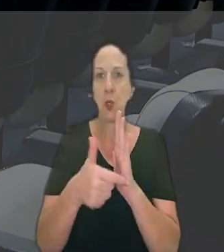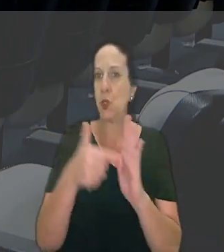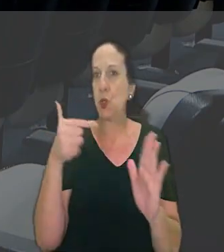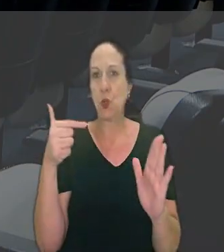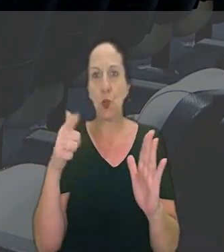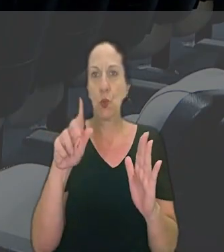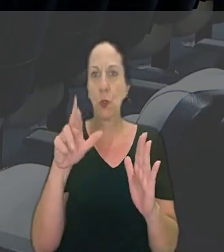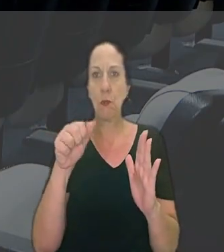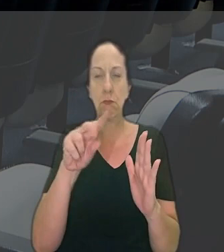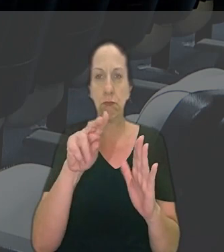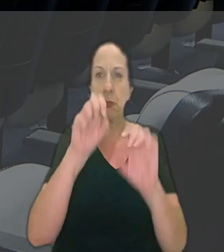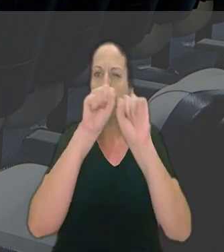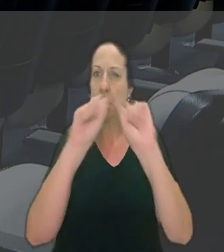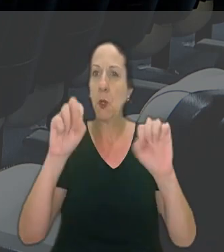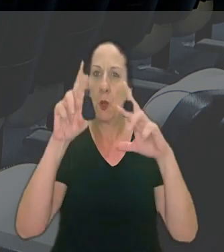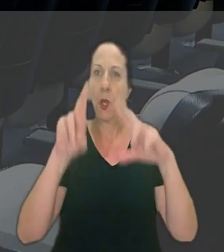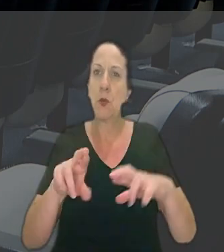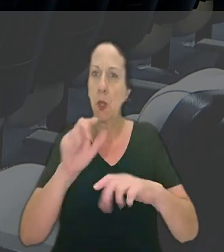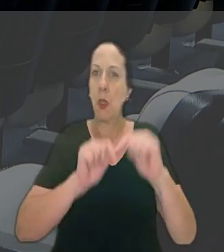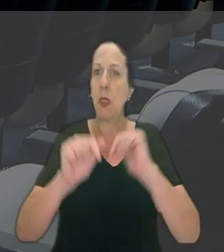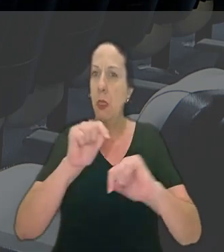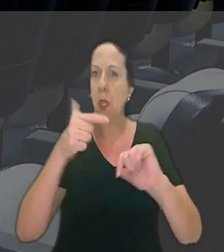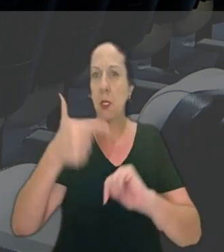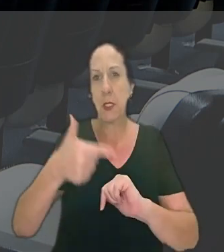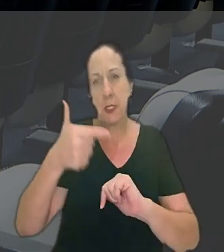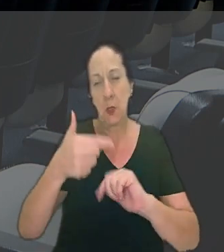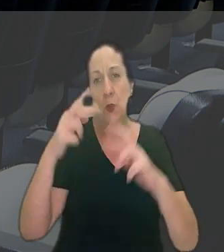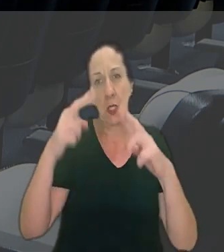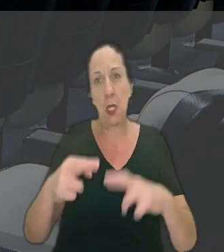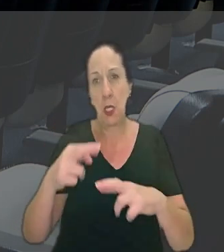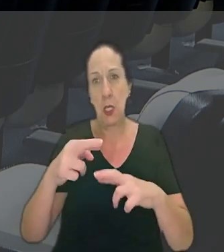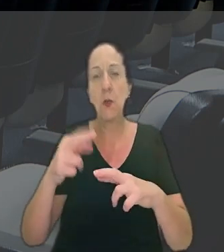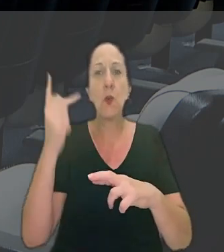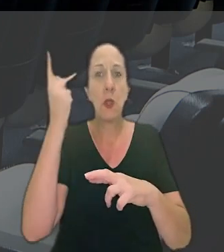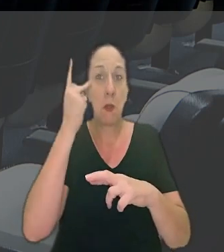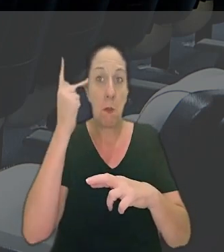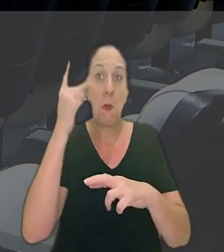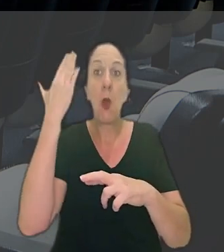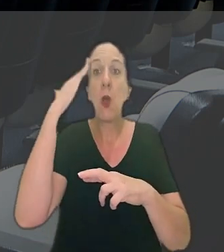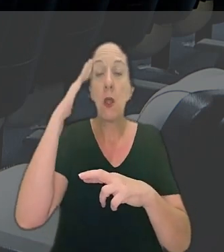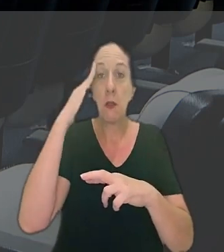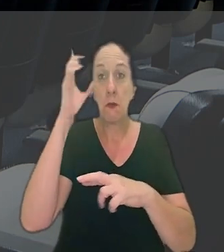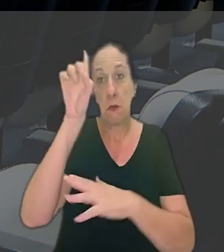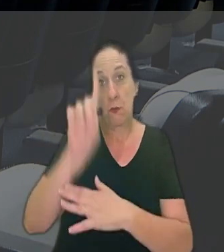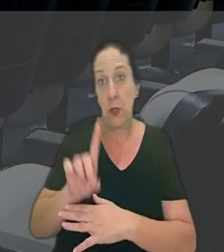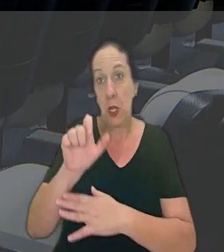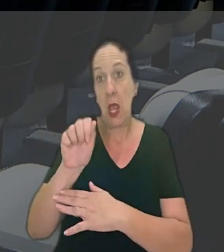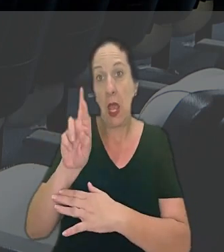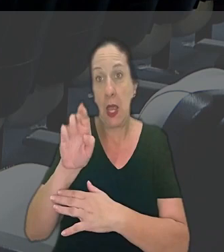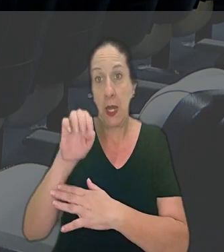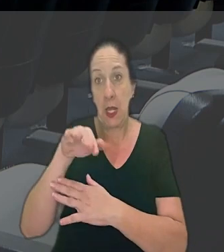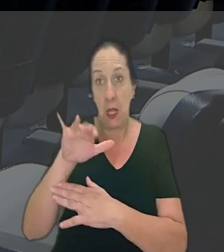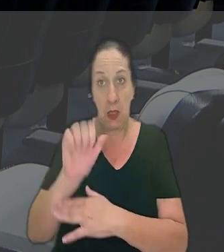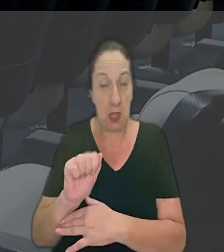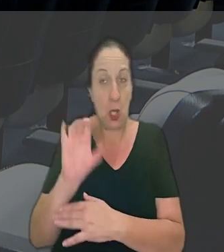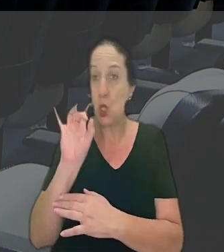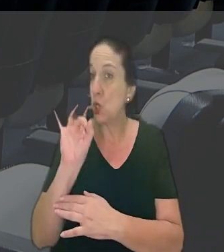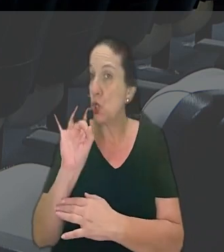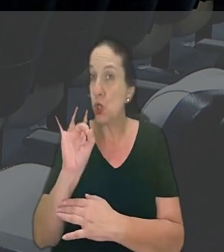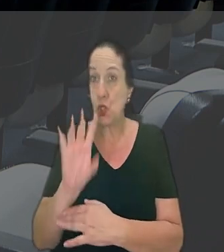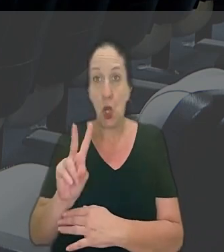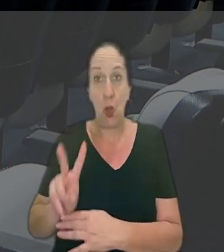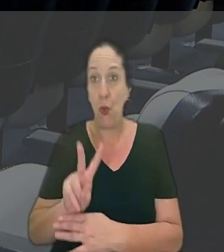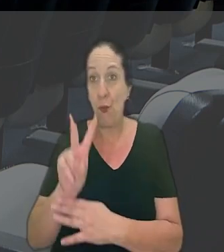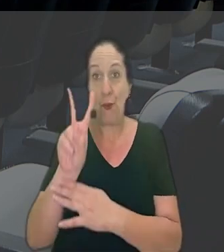e segundo grau. O Tribunal Regional do Trabalho da 2ª Região em São Paulo entendeu que o direito de arena diz